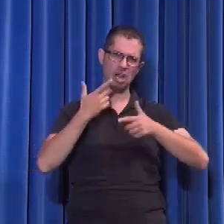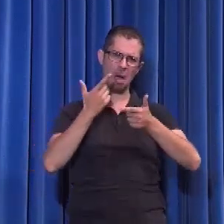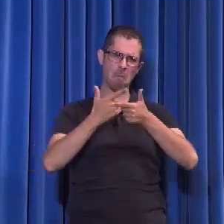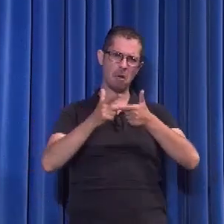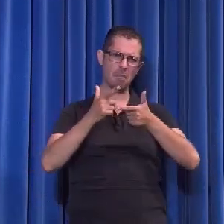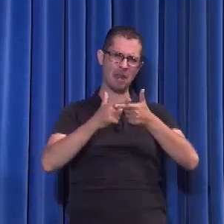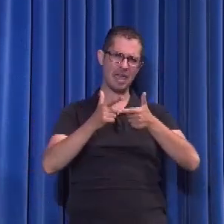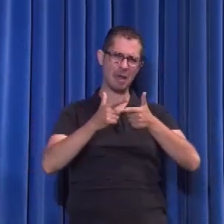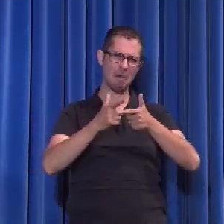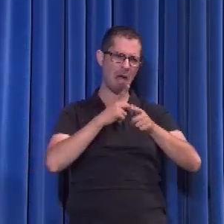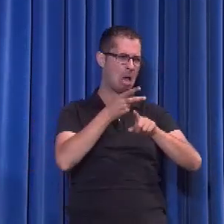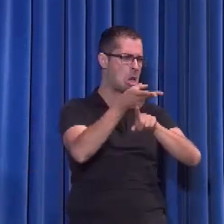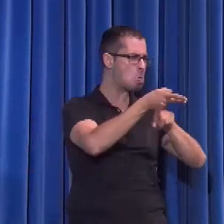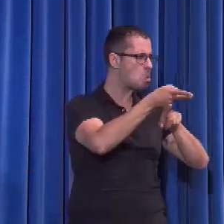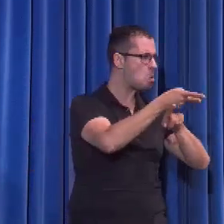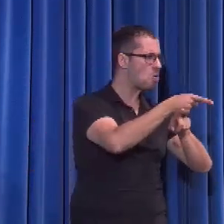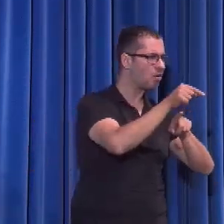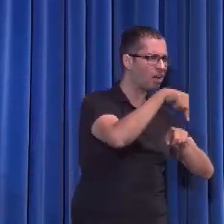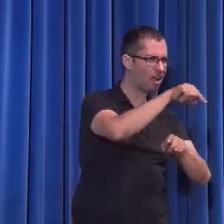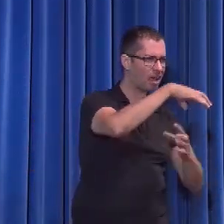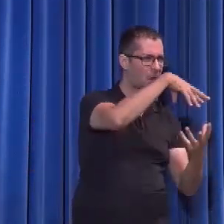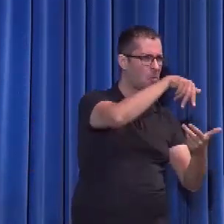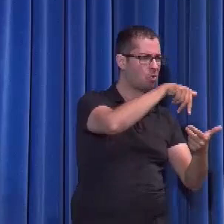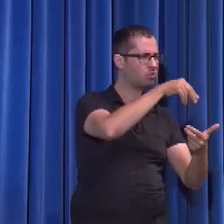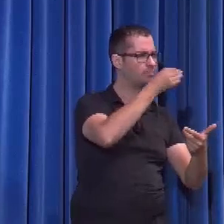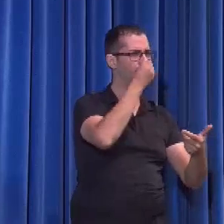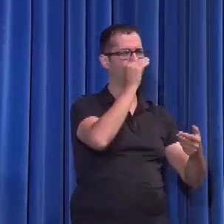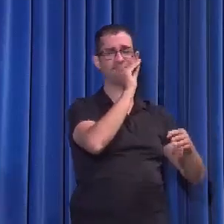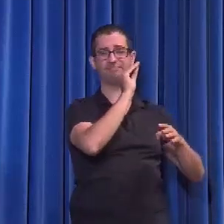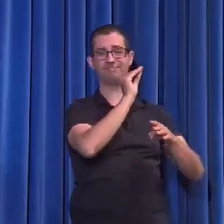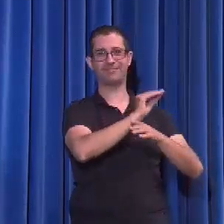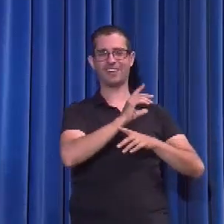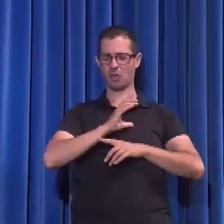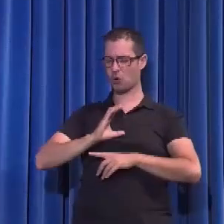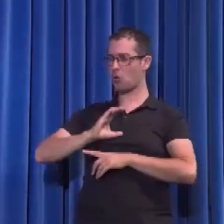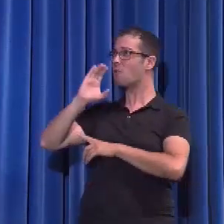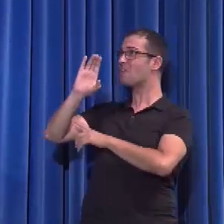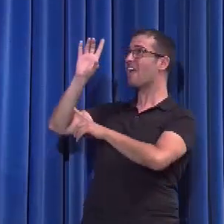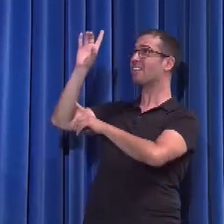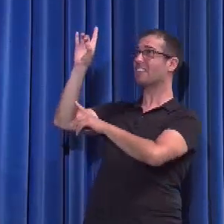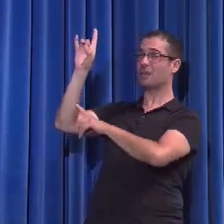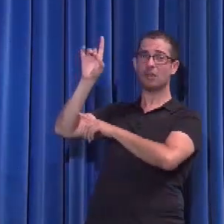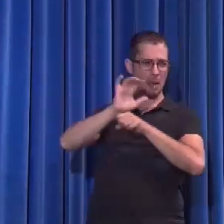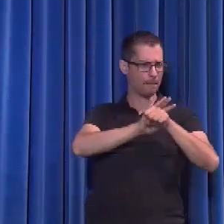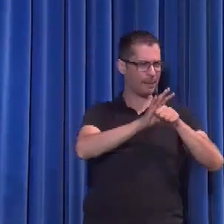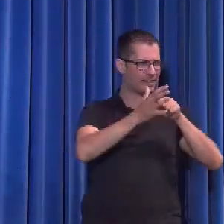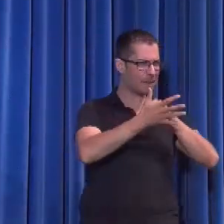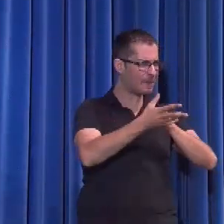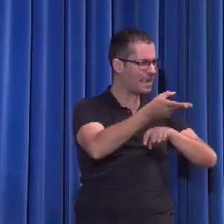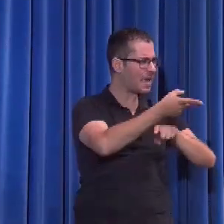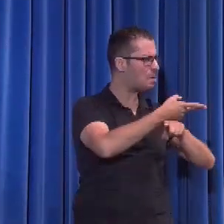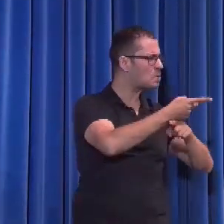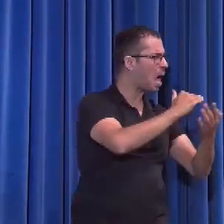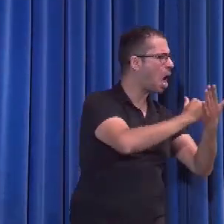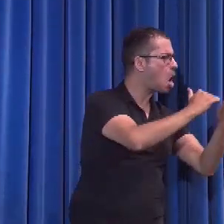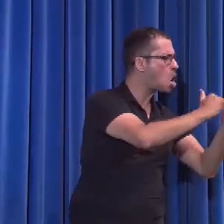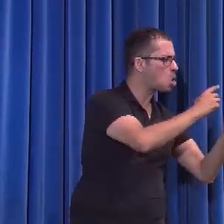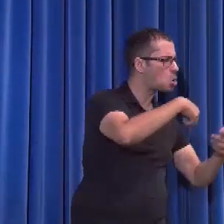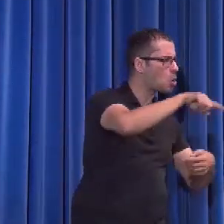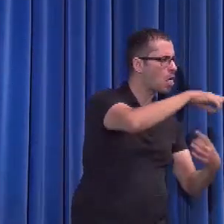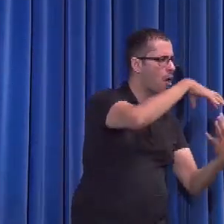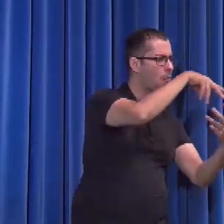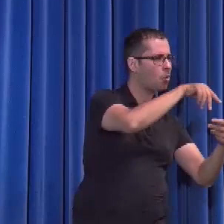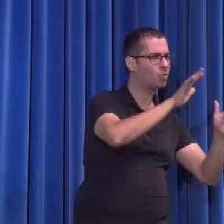confie no Senhor. No tempo de pandemia, confie no Senhor. Confie os seus recursos